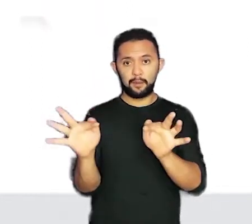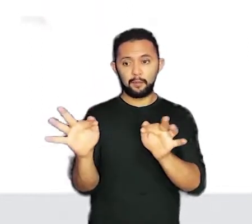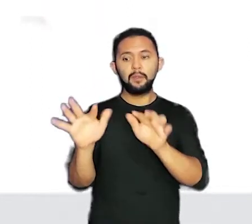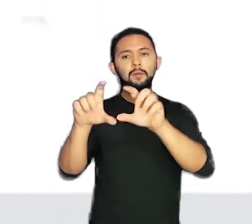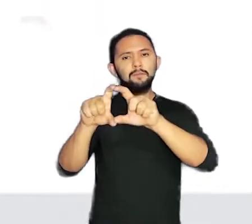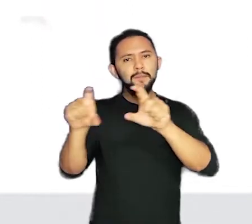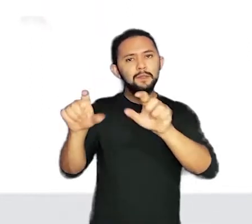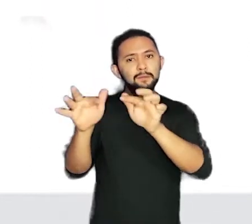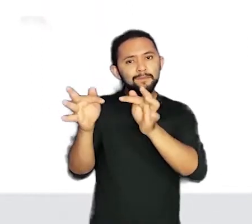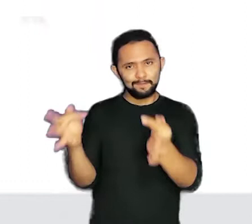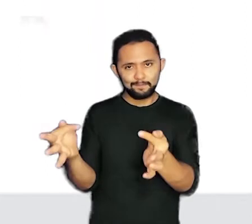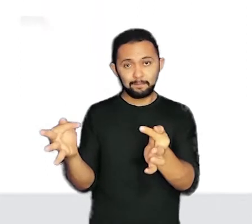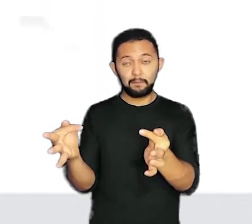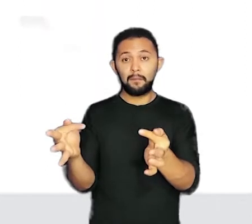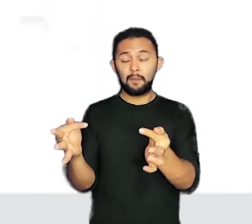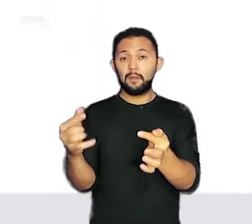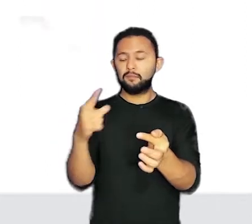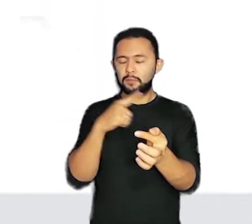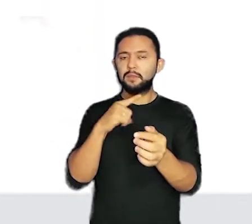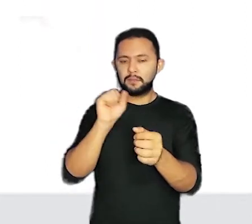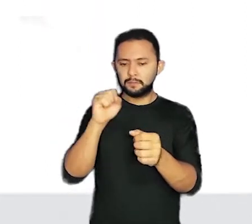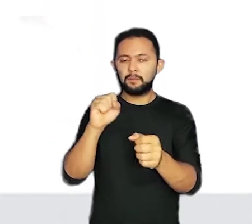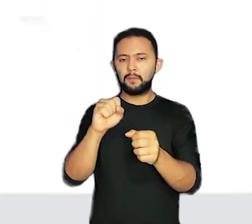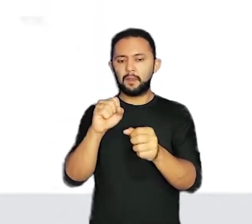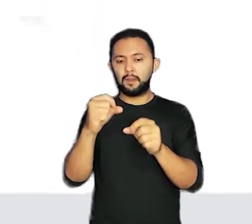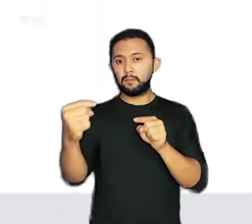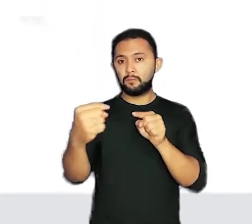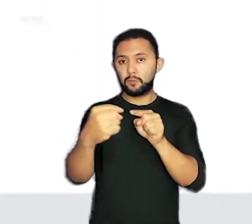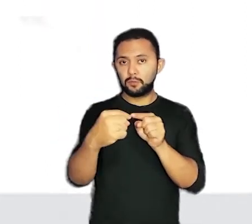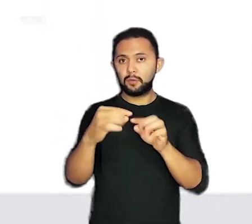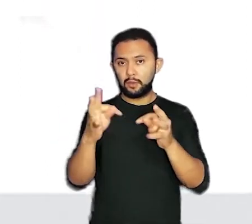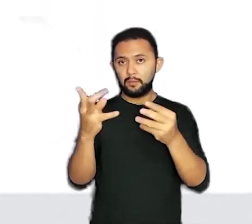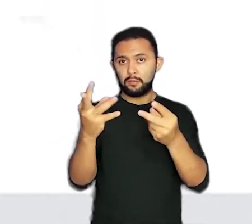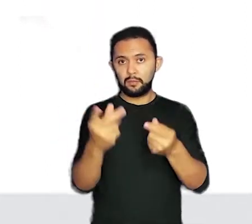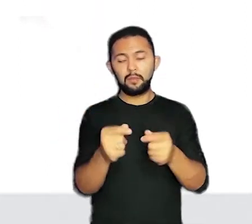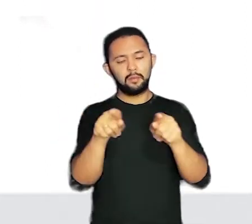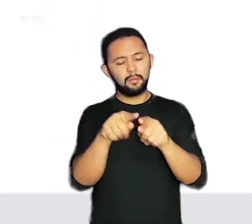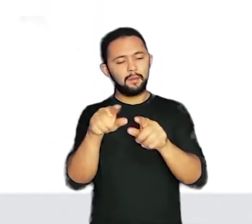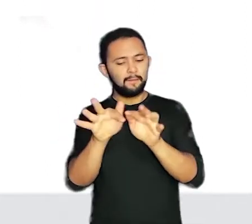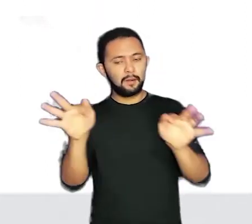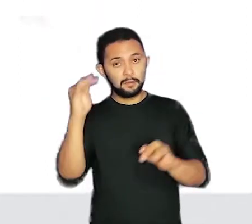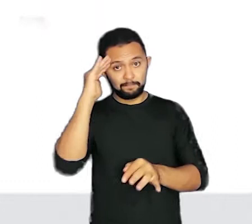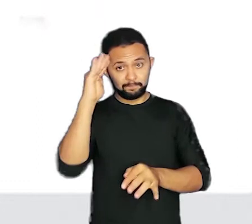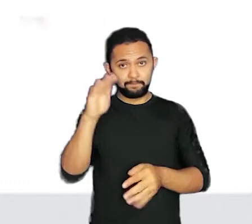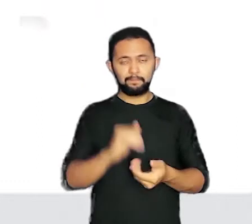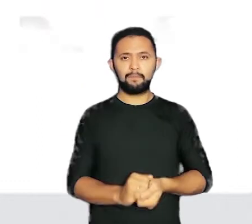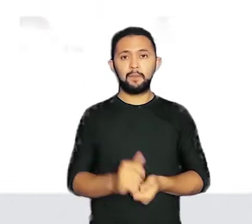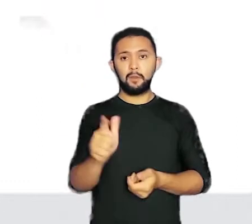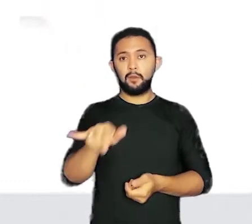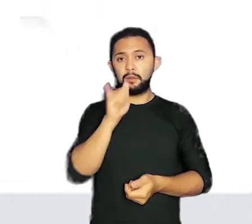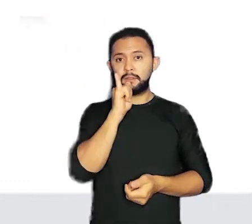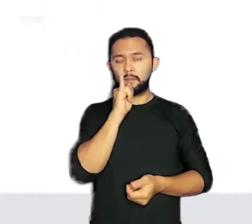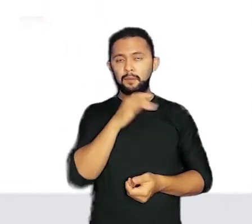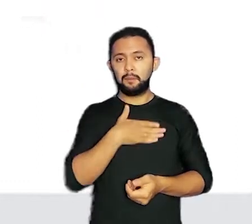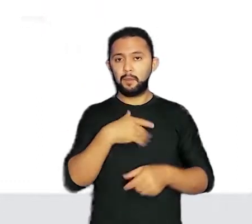período simples. A oração tem sentido completo, a oração também vai ser absoluta. Meu médico saiu